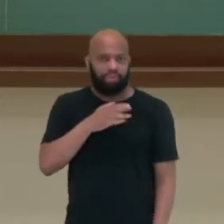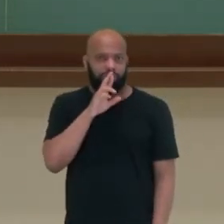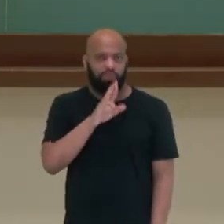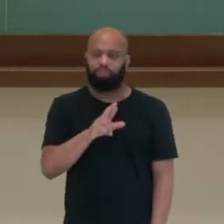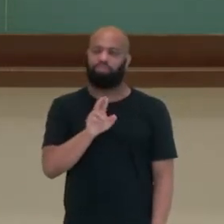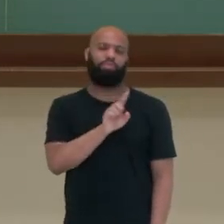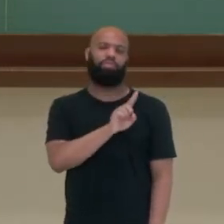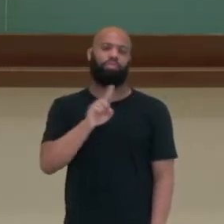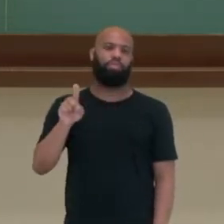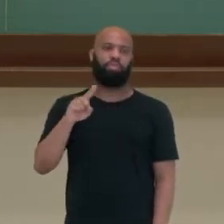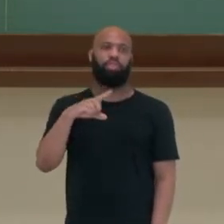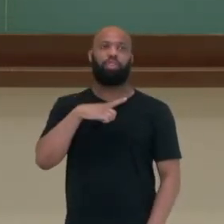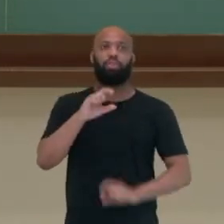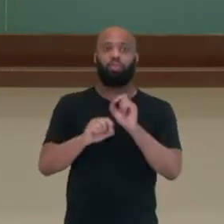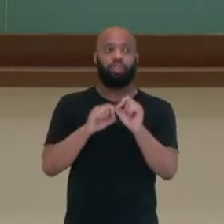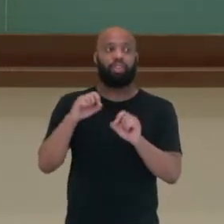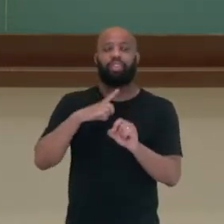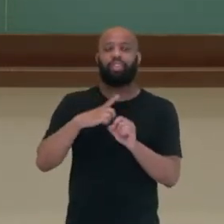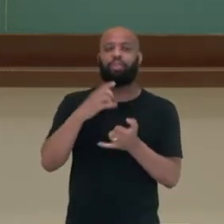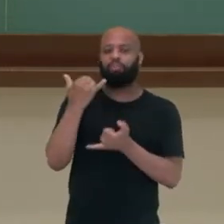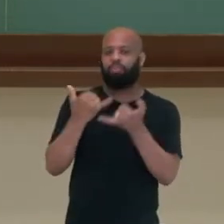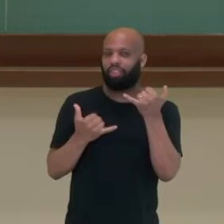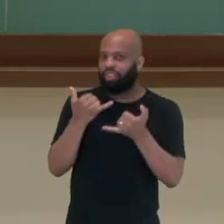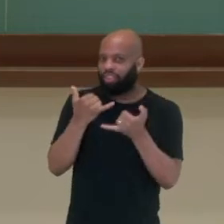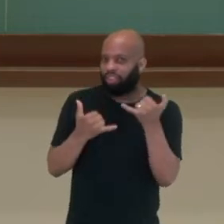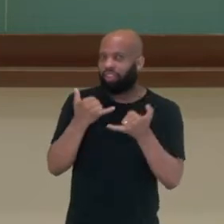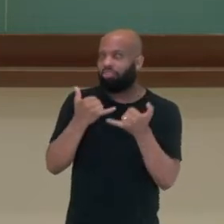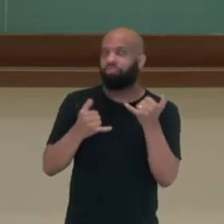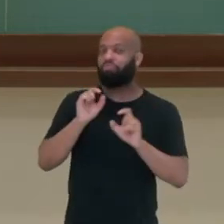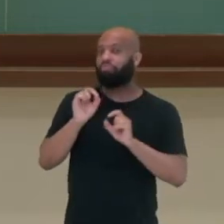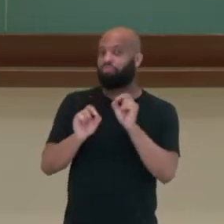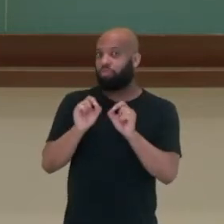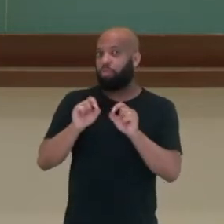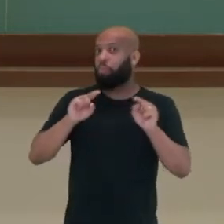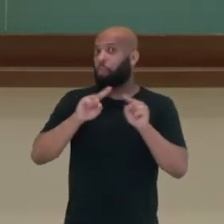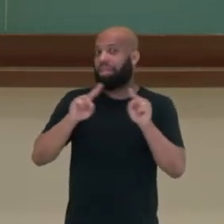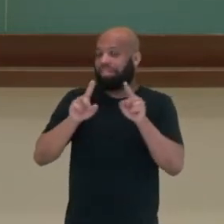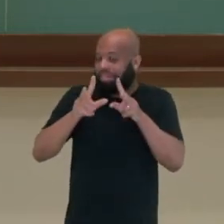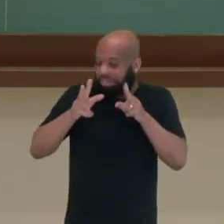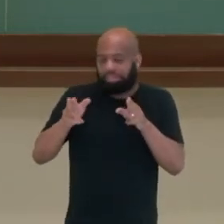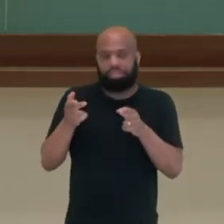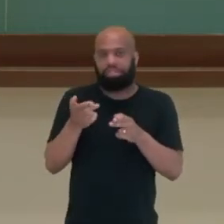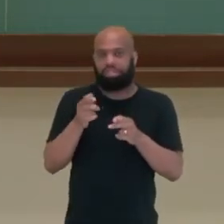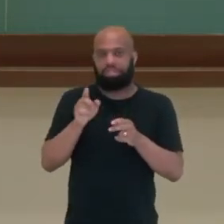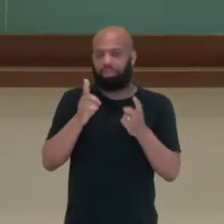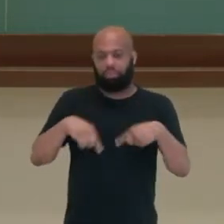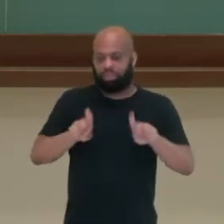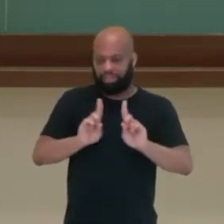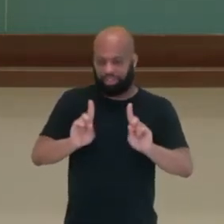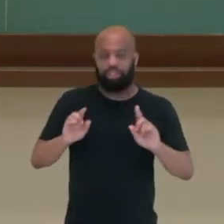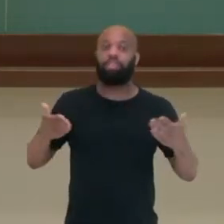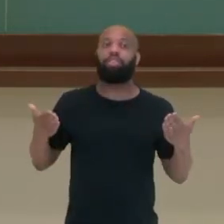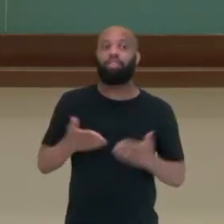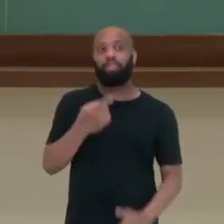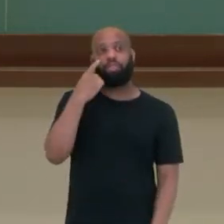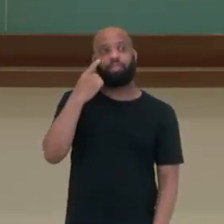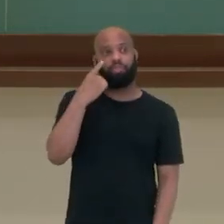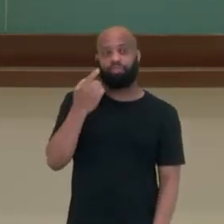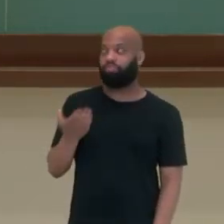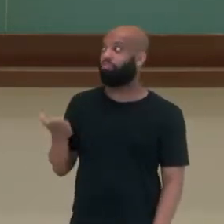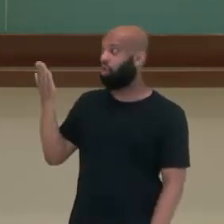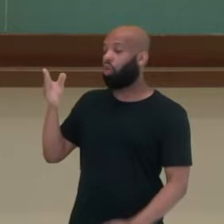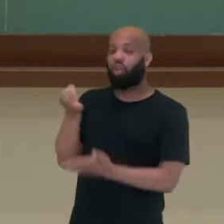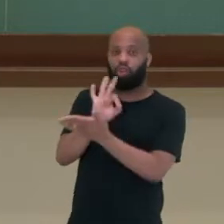resposta. Tem que ser próxima, tem que ter ideias, as ideias têm que ser as mesmas, né? Mas vamos observar então lá, acompanhem comigo